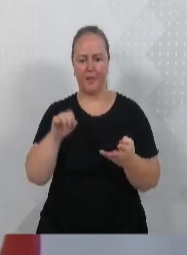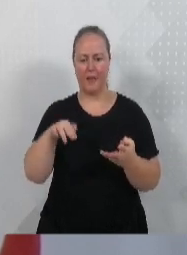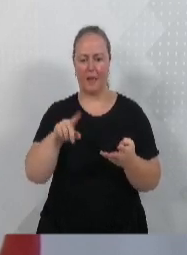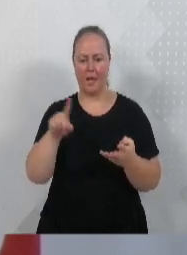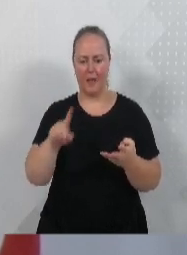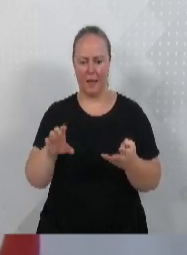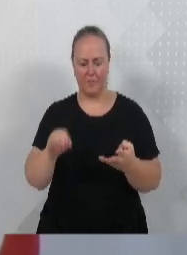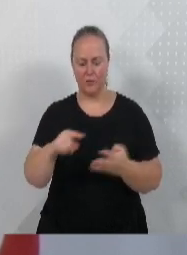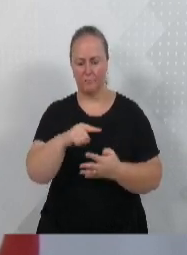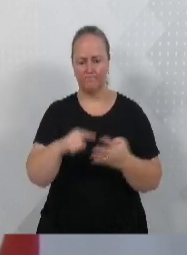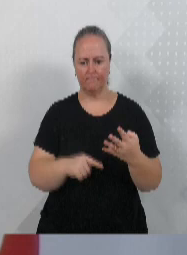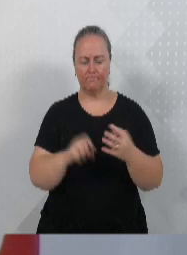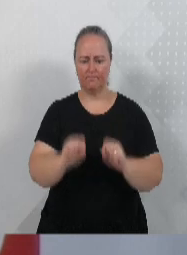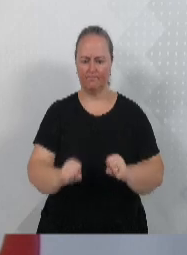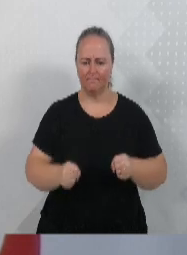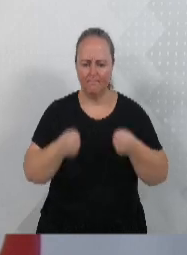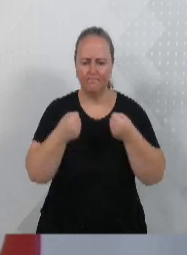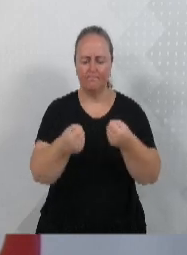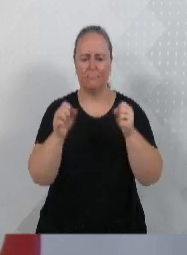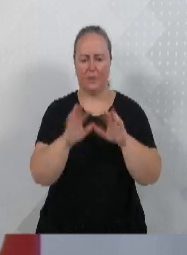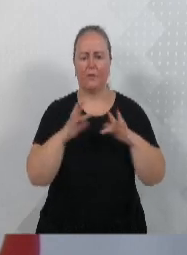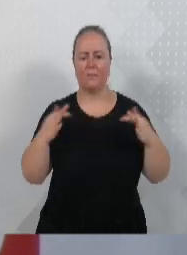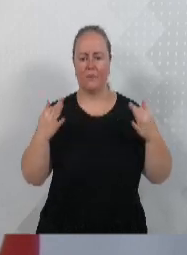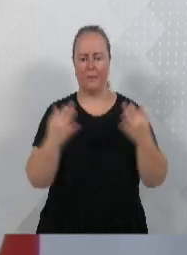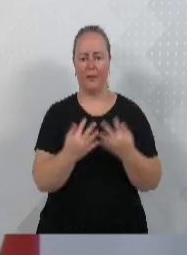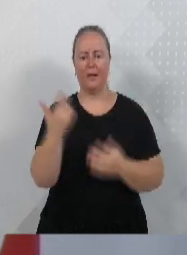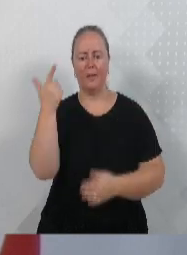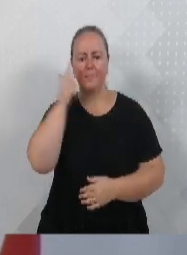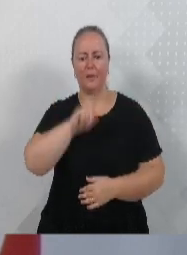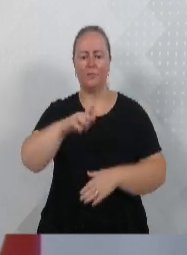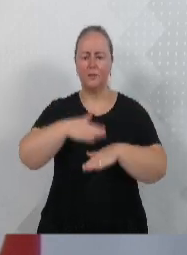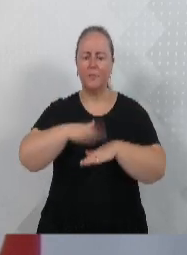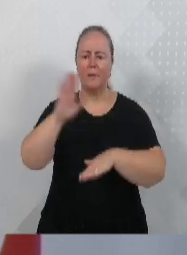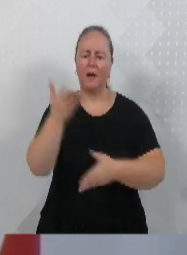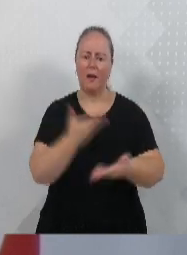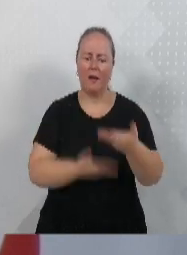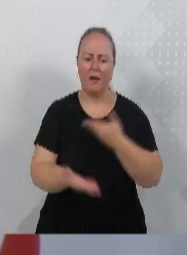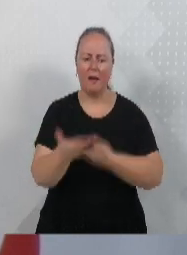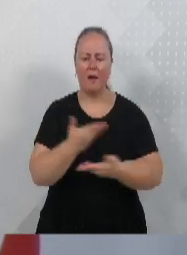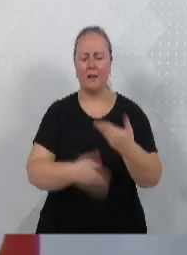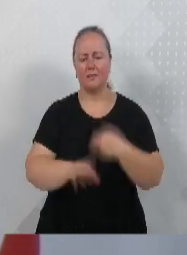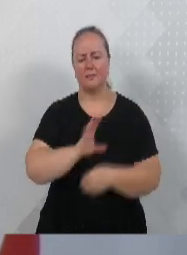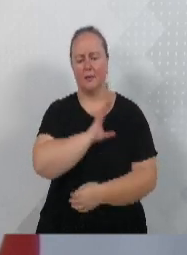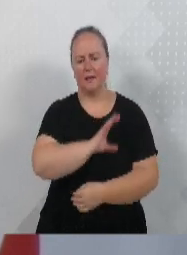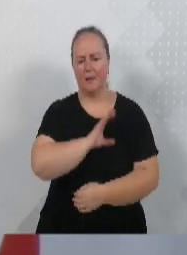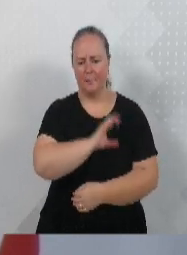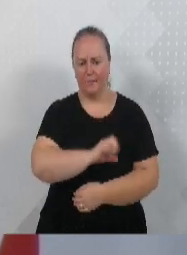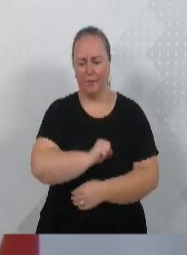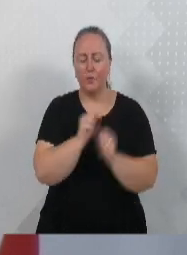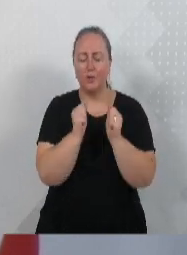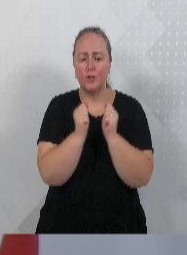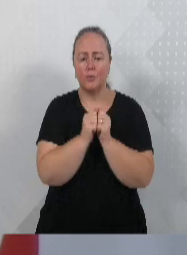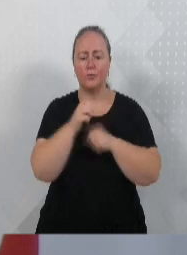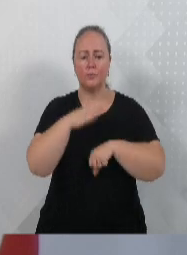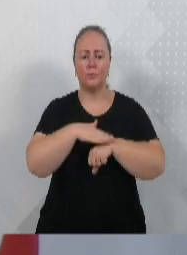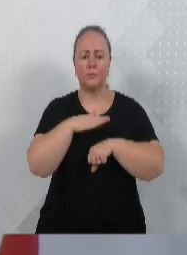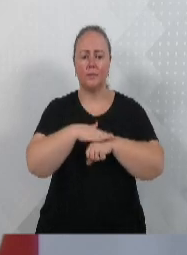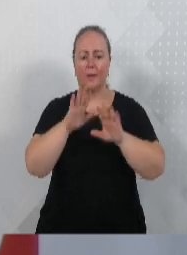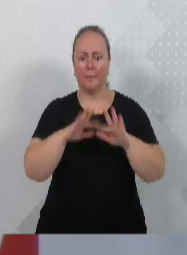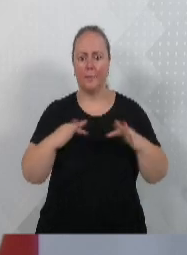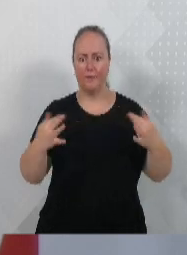de conscientização para que tenha mais amor entre as famílias e aproveite todo o tempo, né, com os seus filhos,